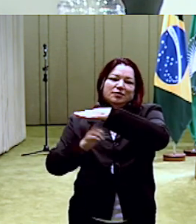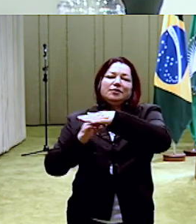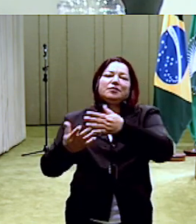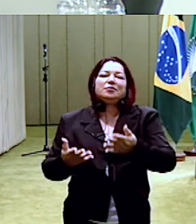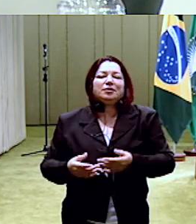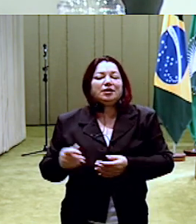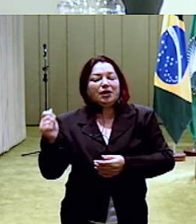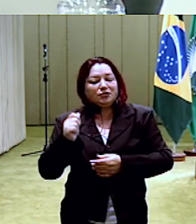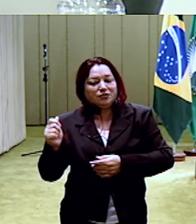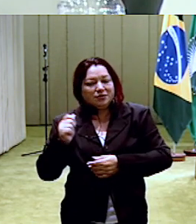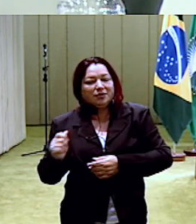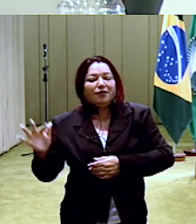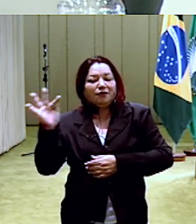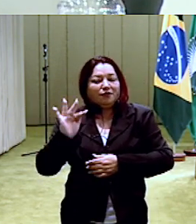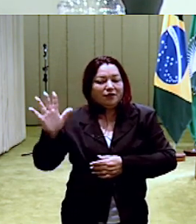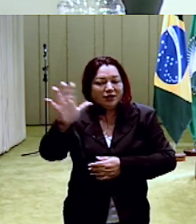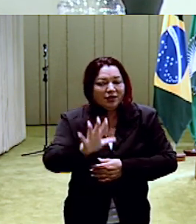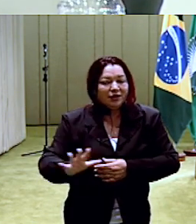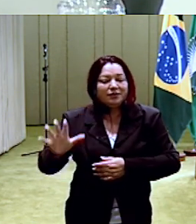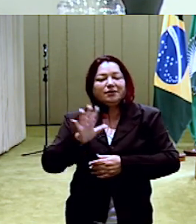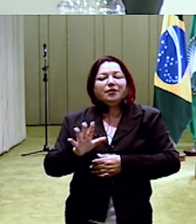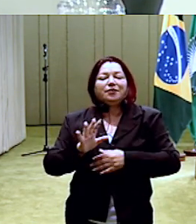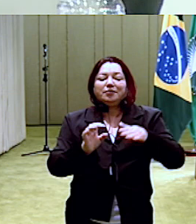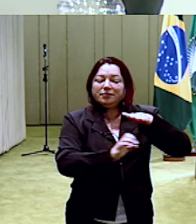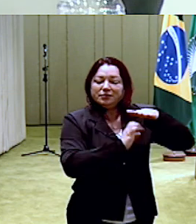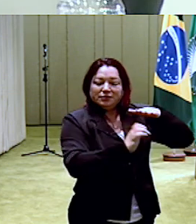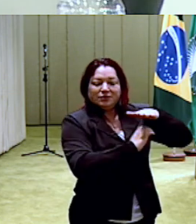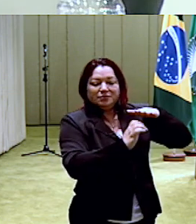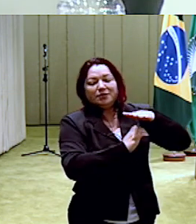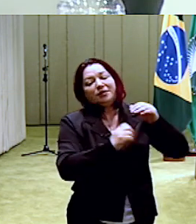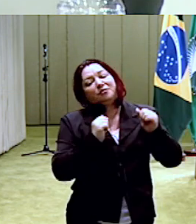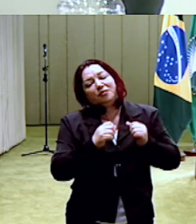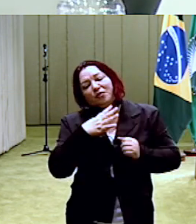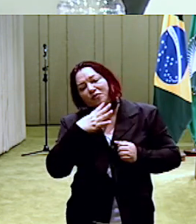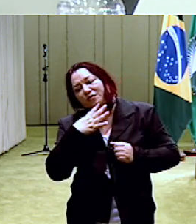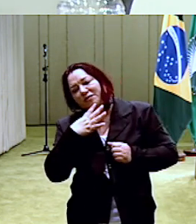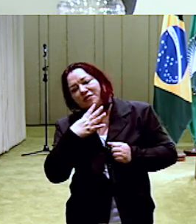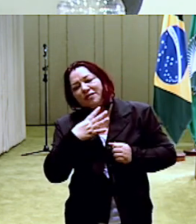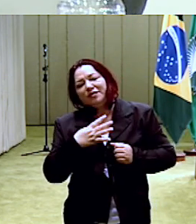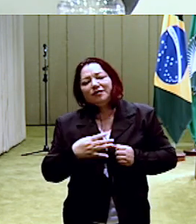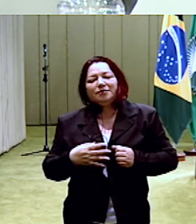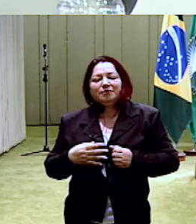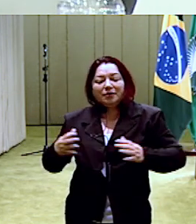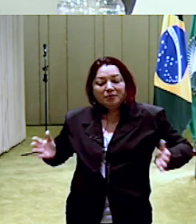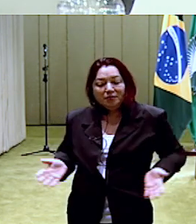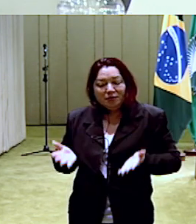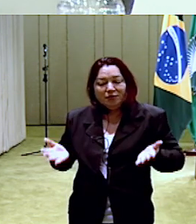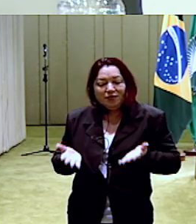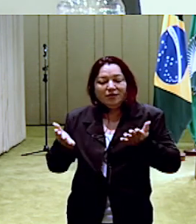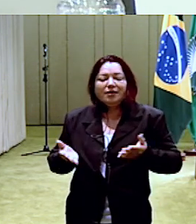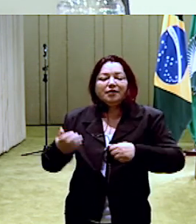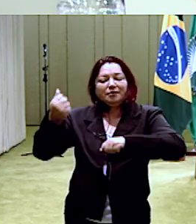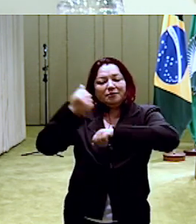determinadas associações ou federações empresariais, etc., que já sejam conhecidos do setor de promoção comercial da